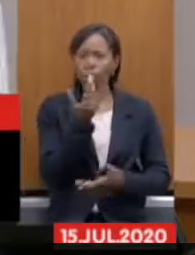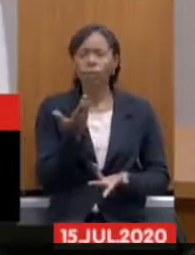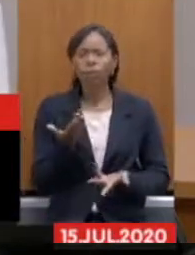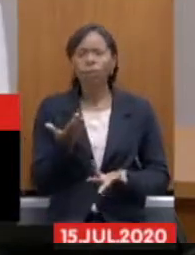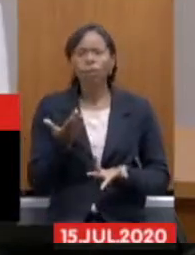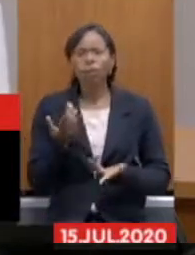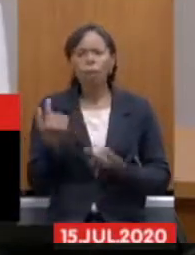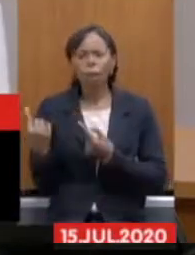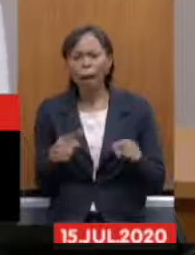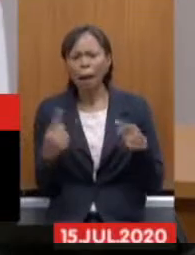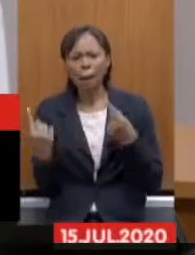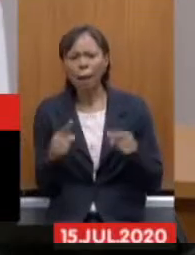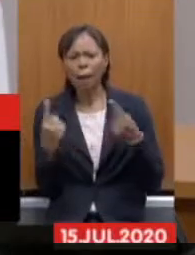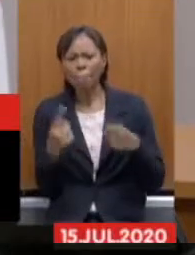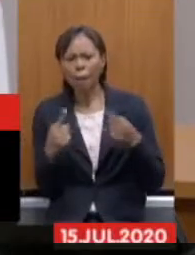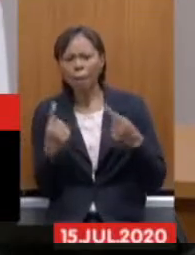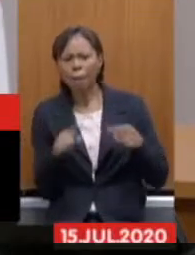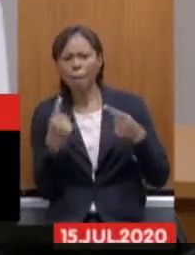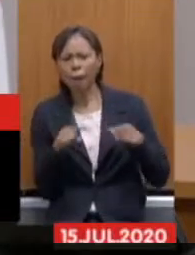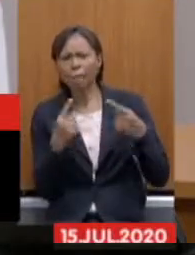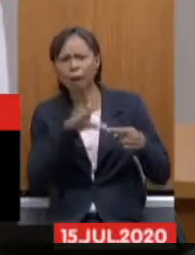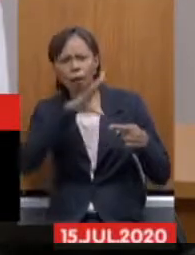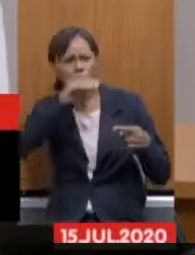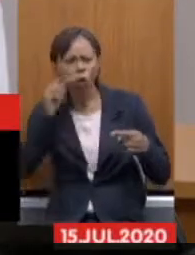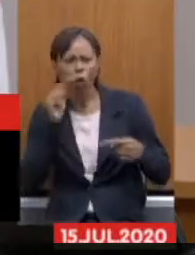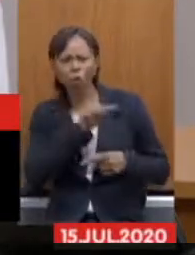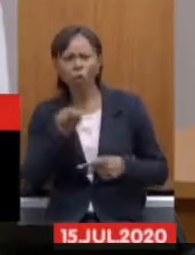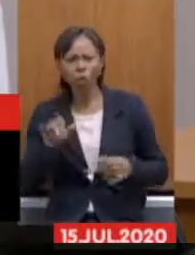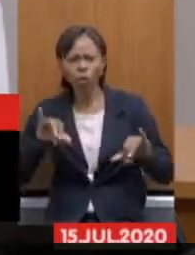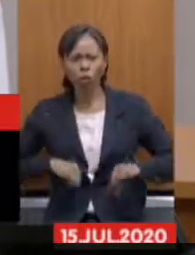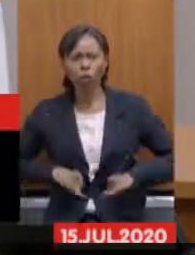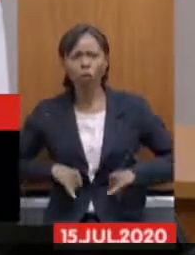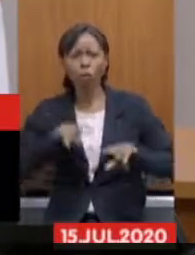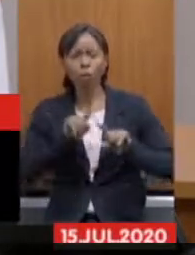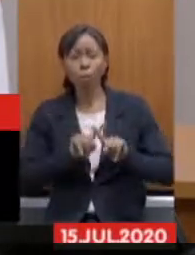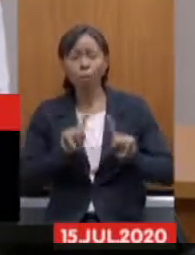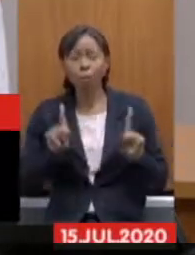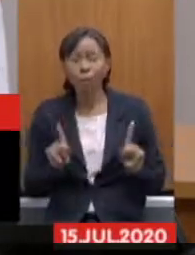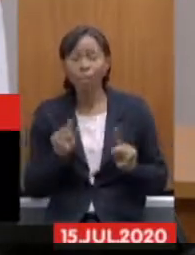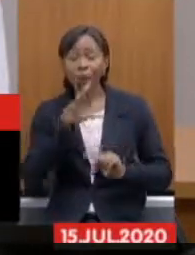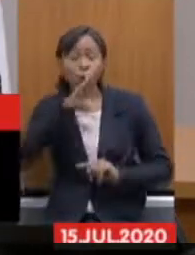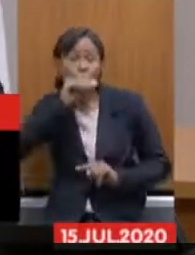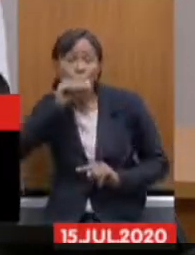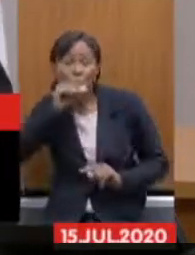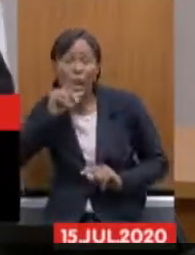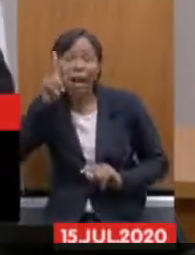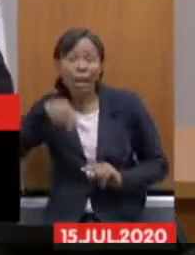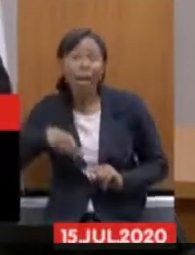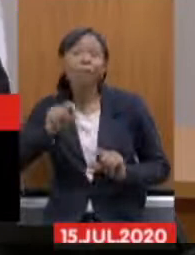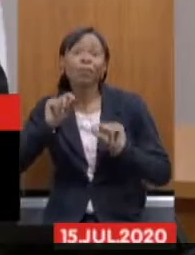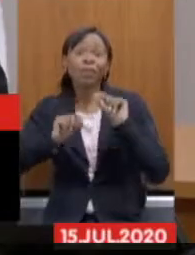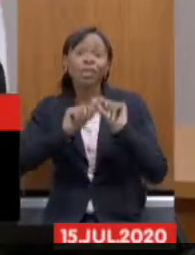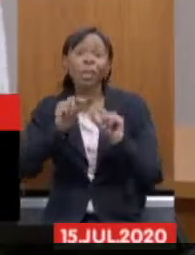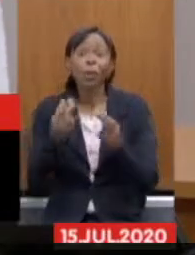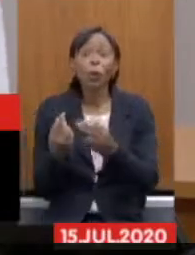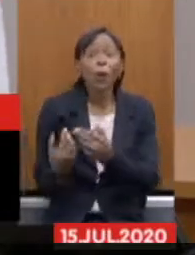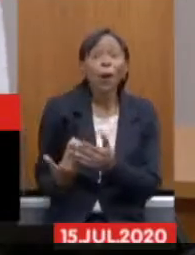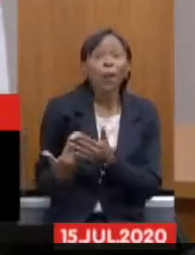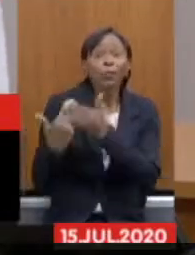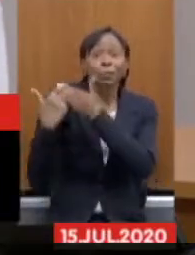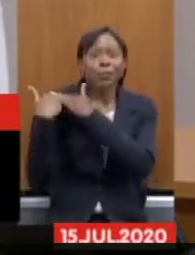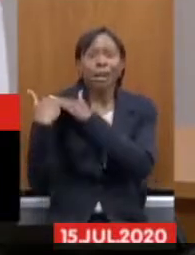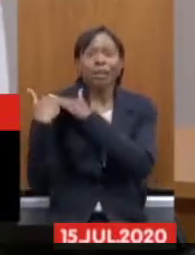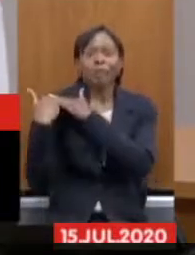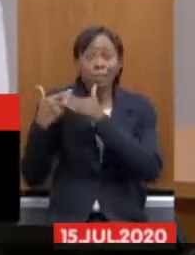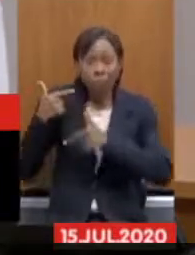ataques que são feitos só funcionalismo só os funcionários que estão com vende isso colega lá na linha de frente e que